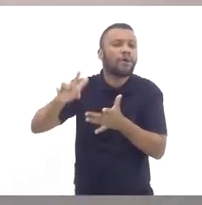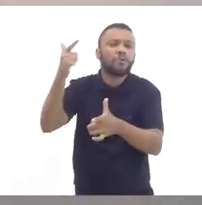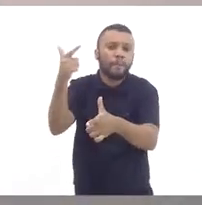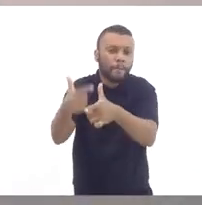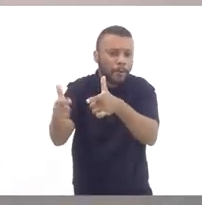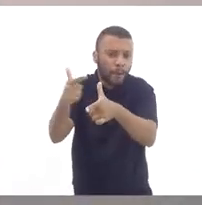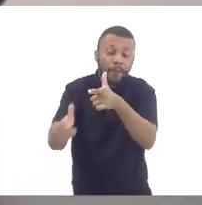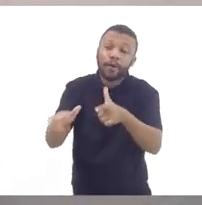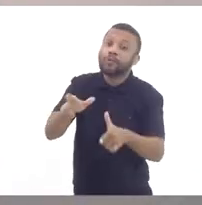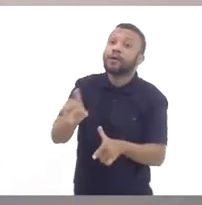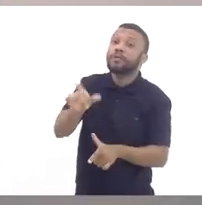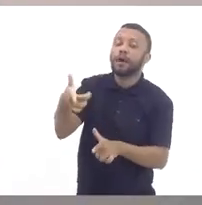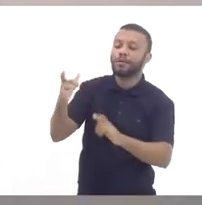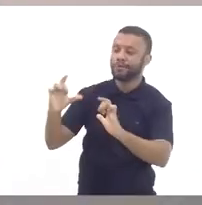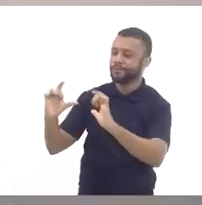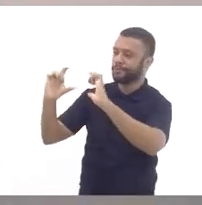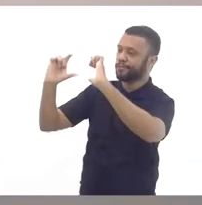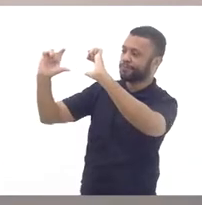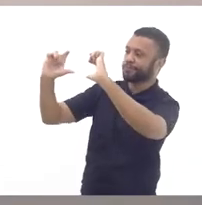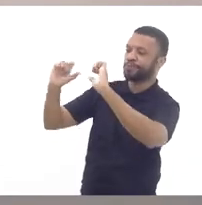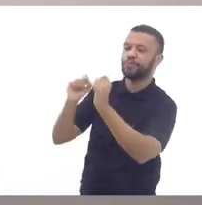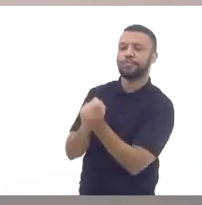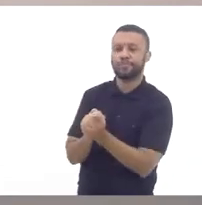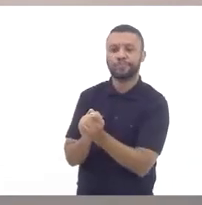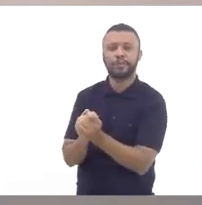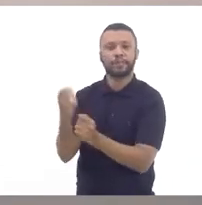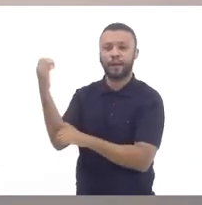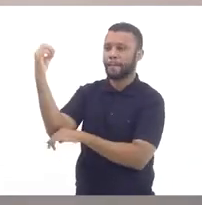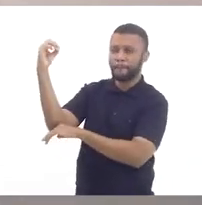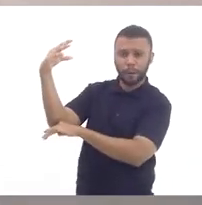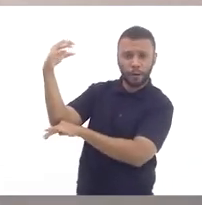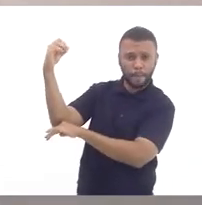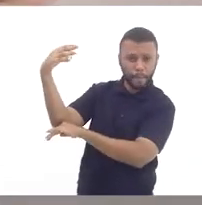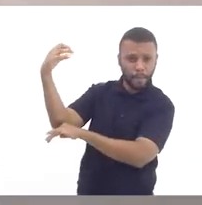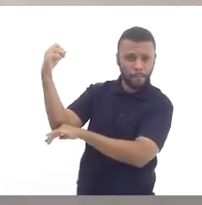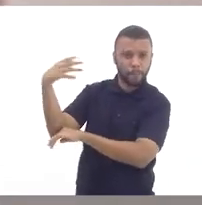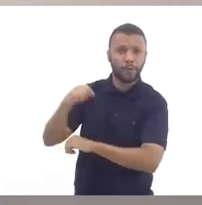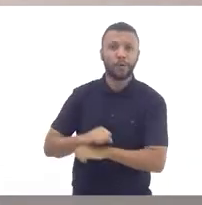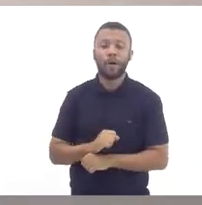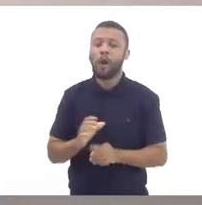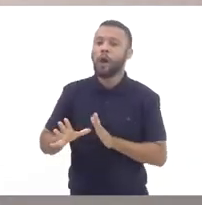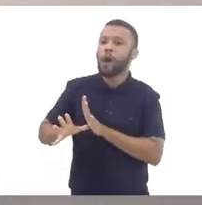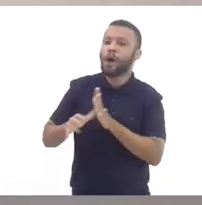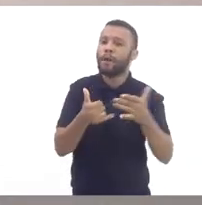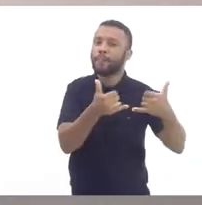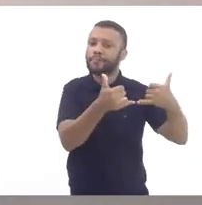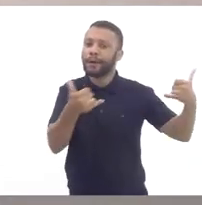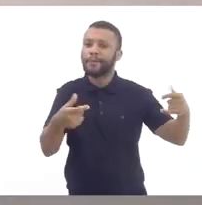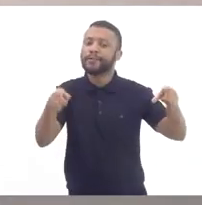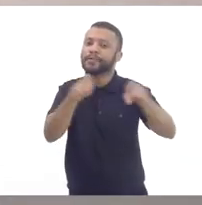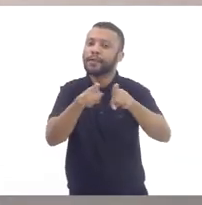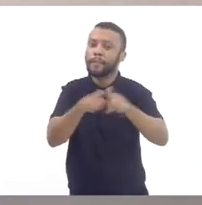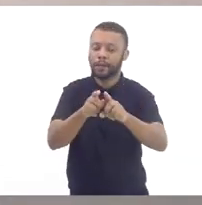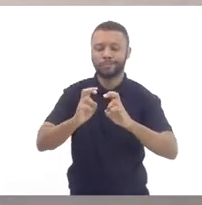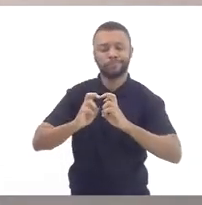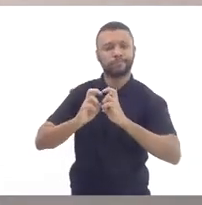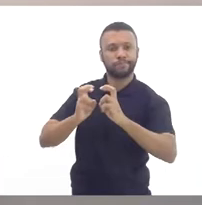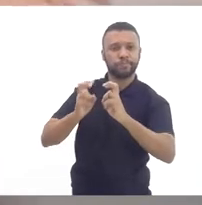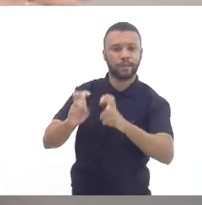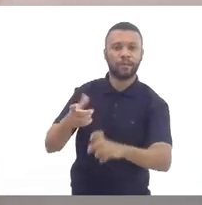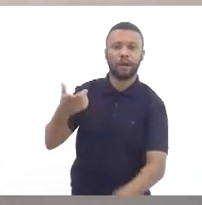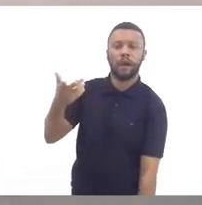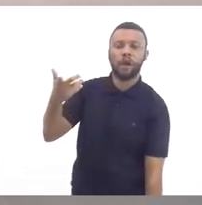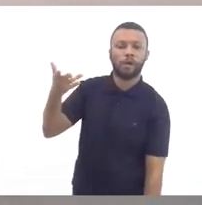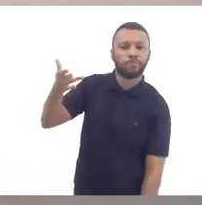da sinalização, do roubo de cabos, como também a precariedade da linha férrea. Então, eu gostaria